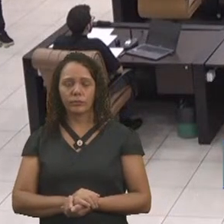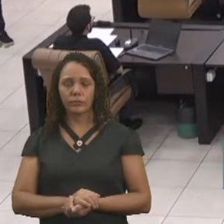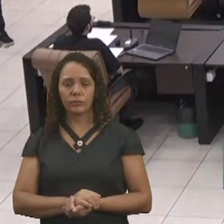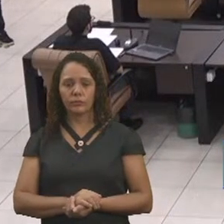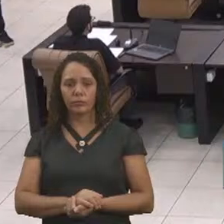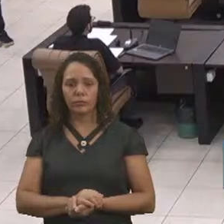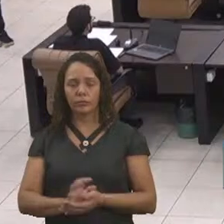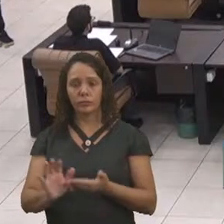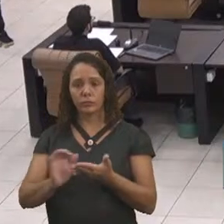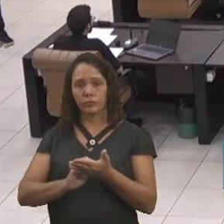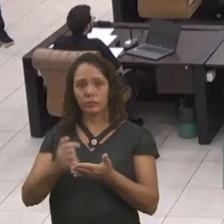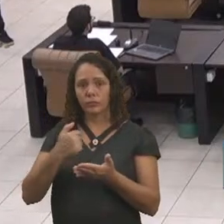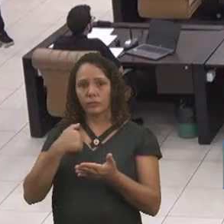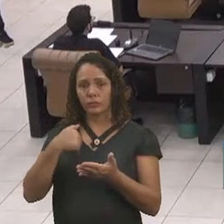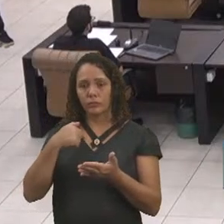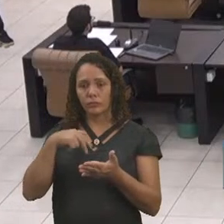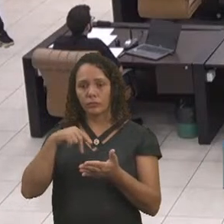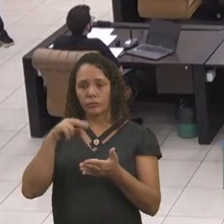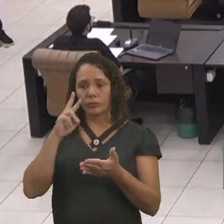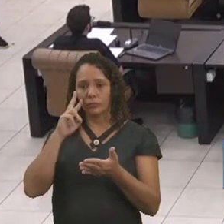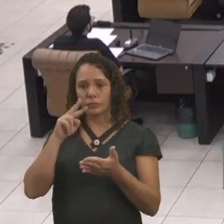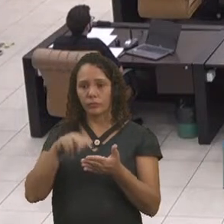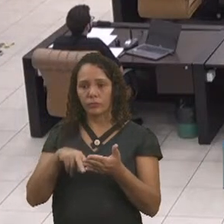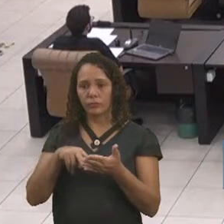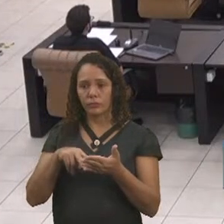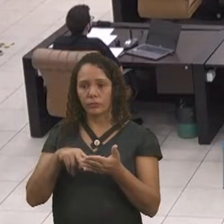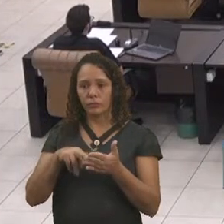eu estou vendo aqui no relatório